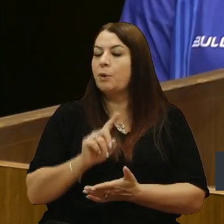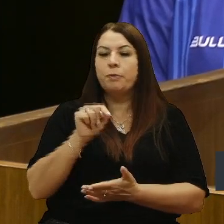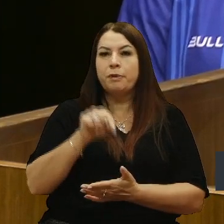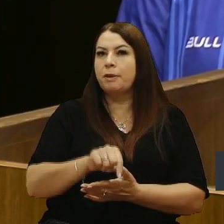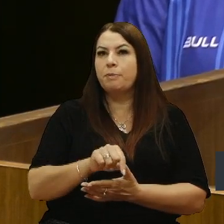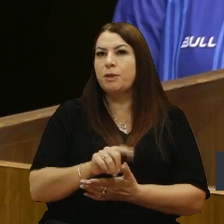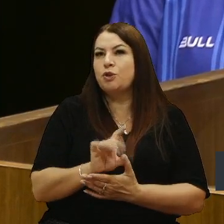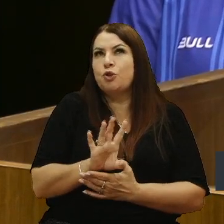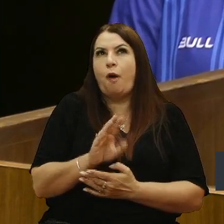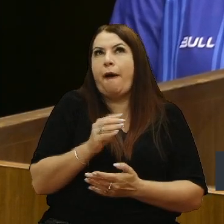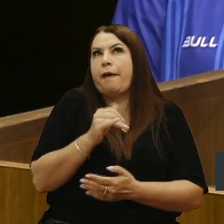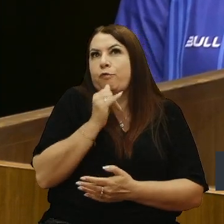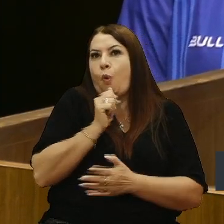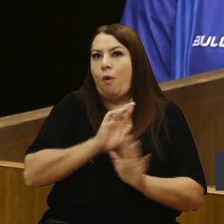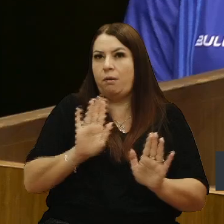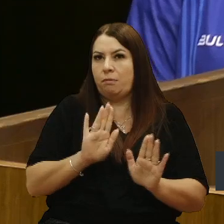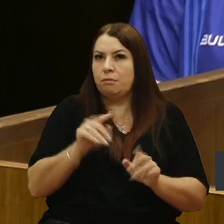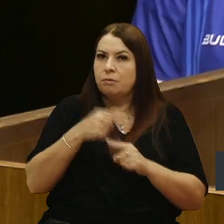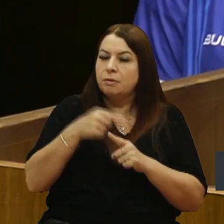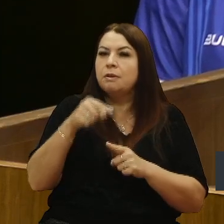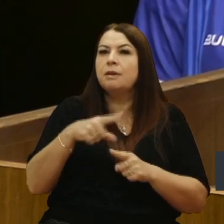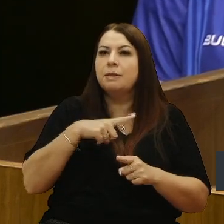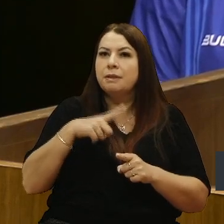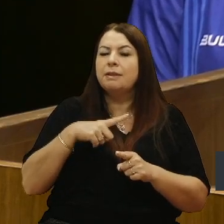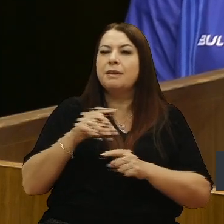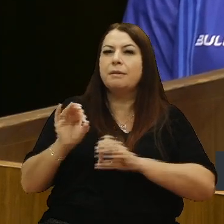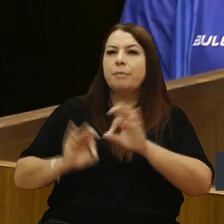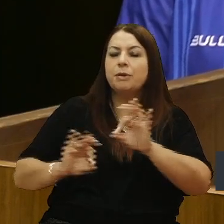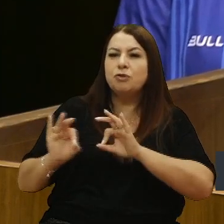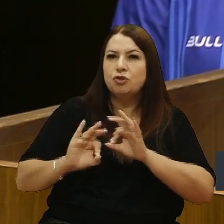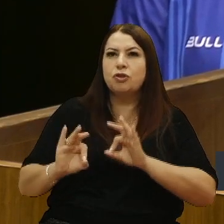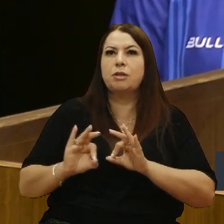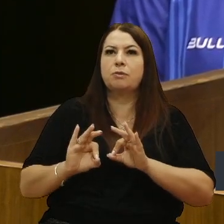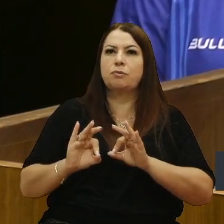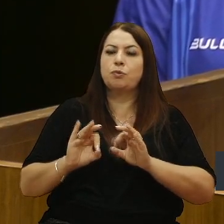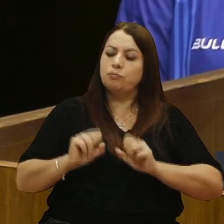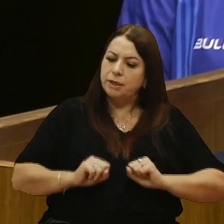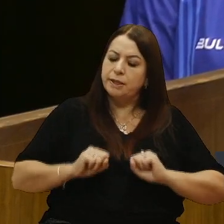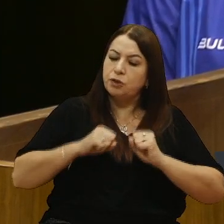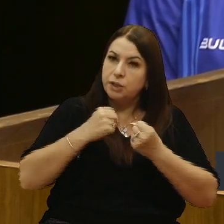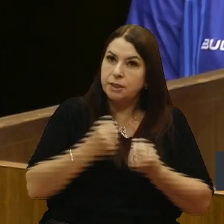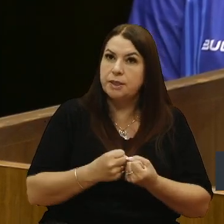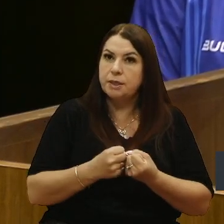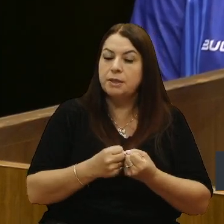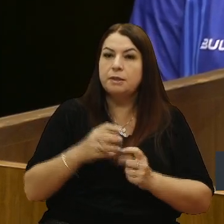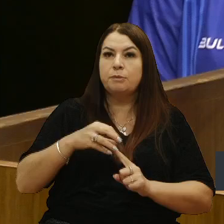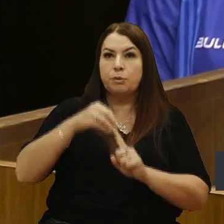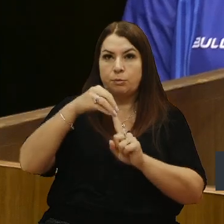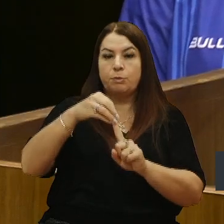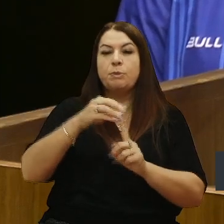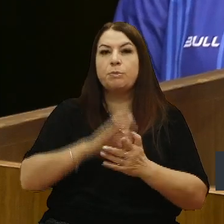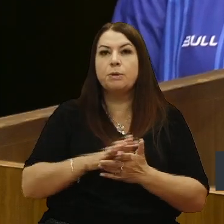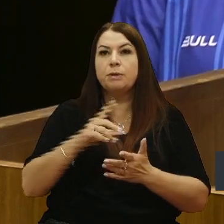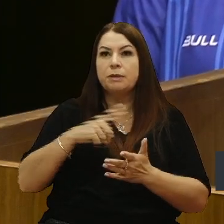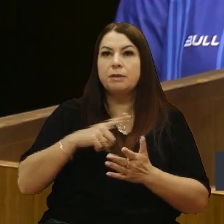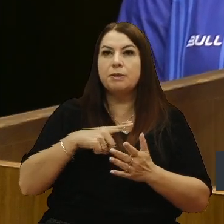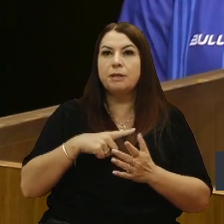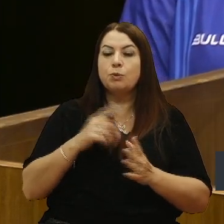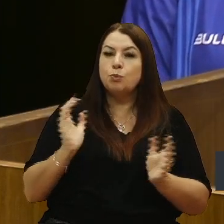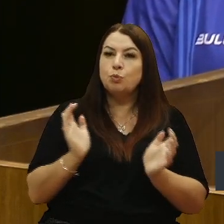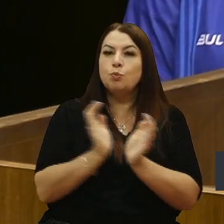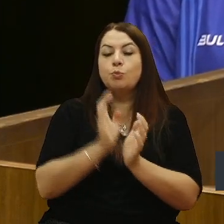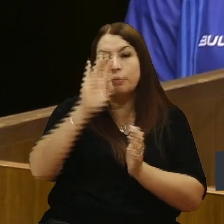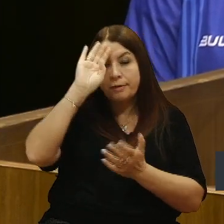por acaso. Estamos aqui porque existe planejamento, existe dedicação e, principalmente, existe um grupo que